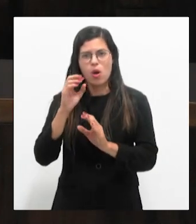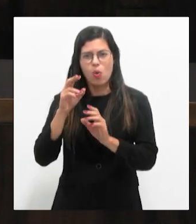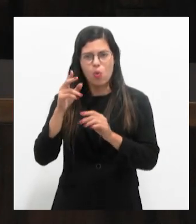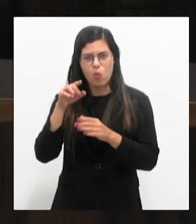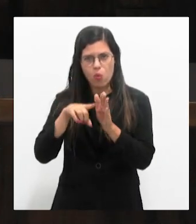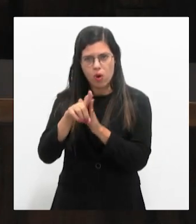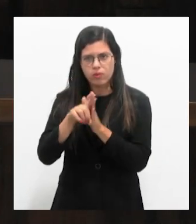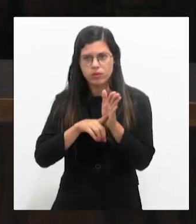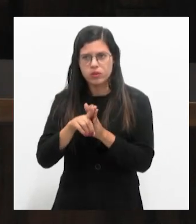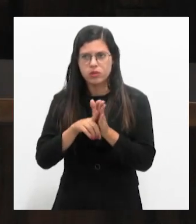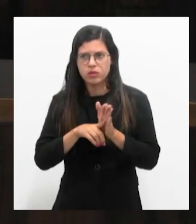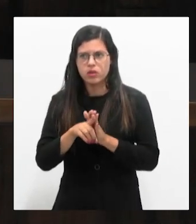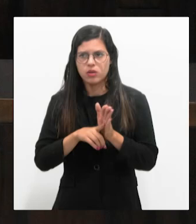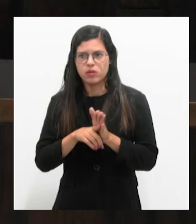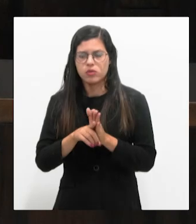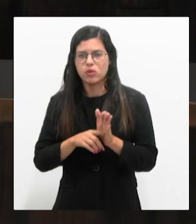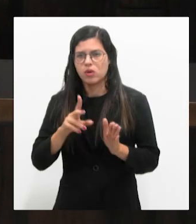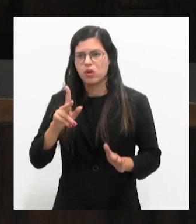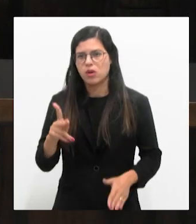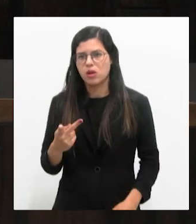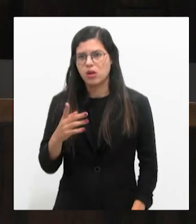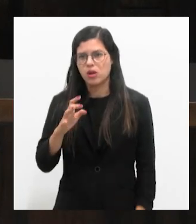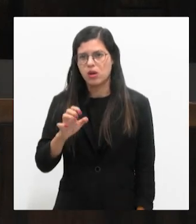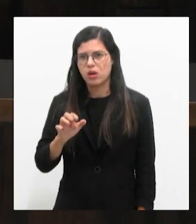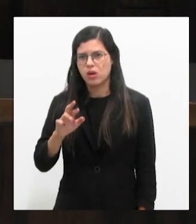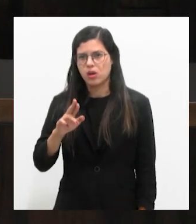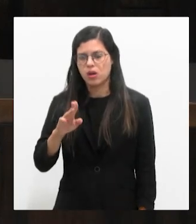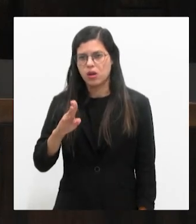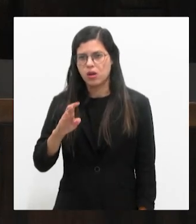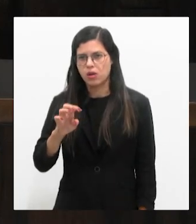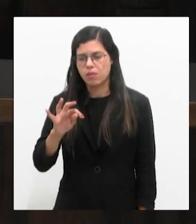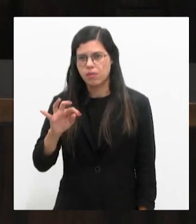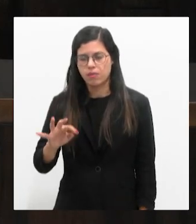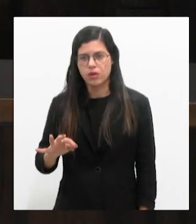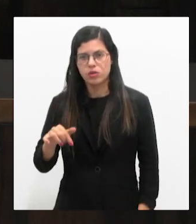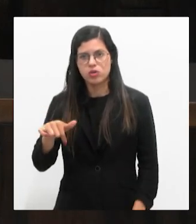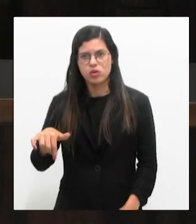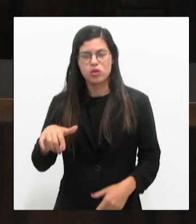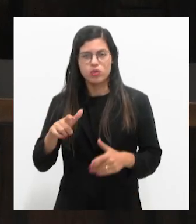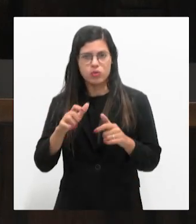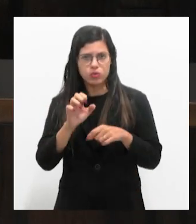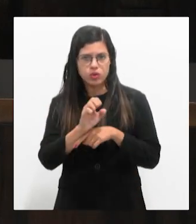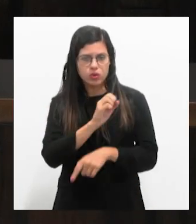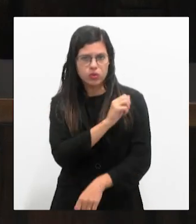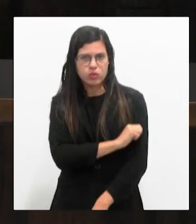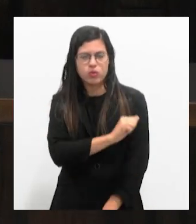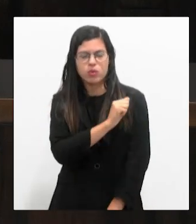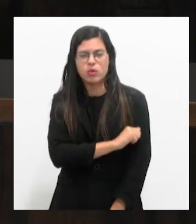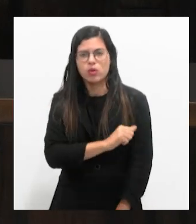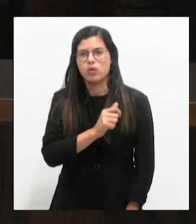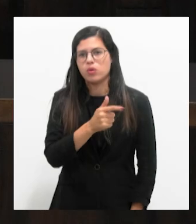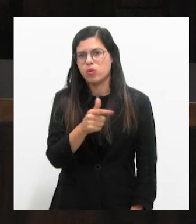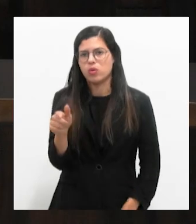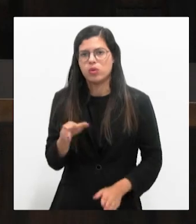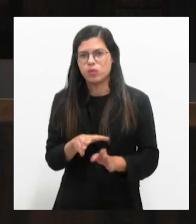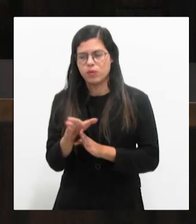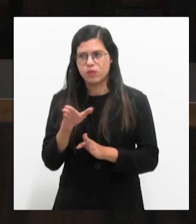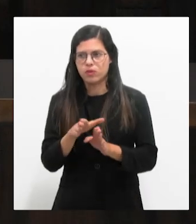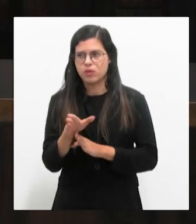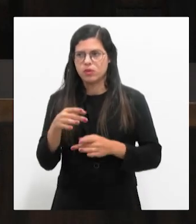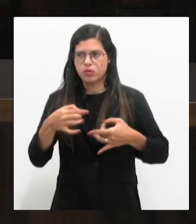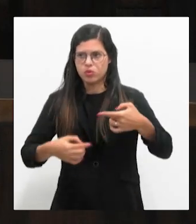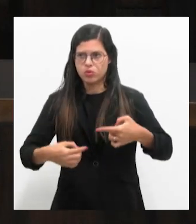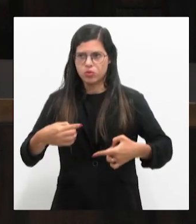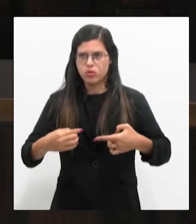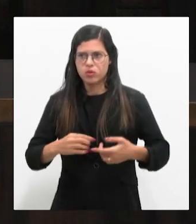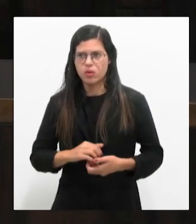Fome Herbert de Souza Betinho, no território do Estado do Rio de Janeiro, e da outras providências. Em